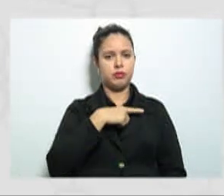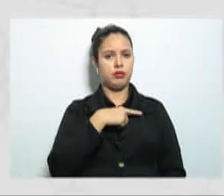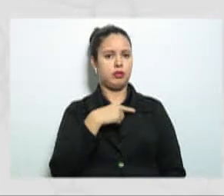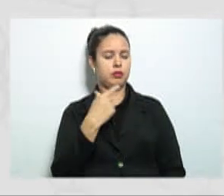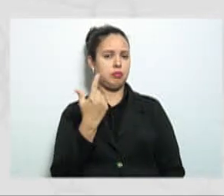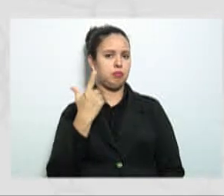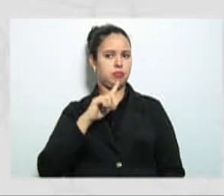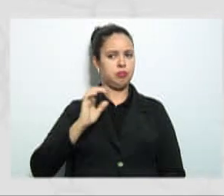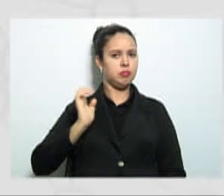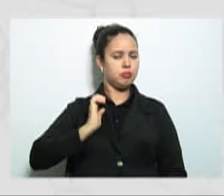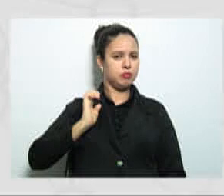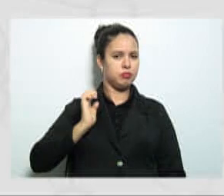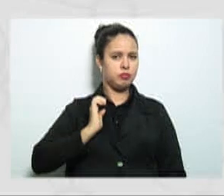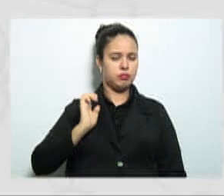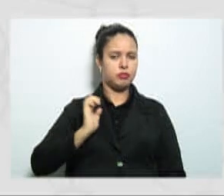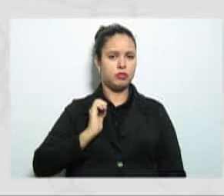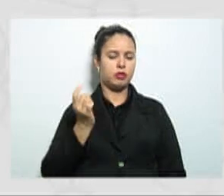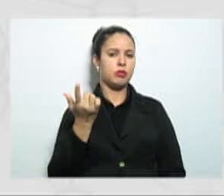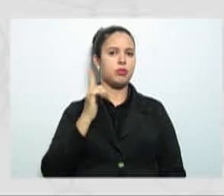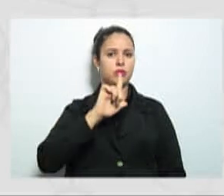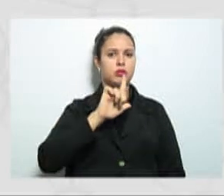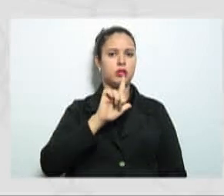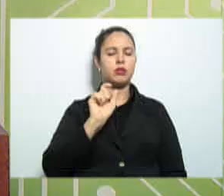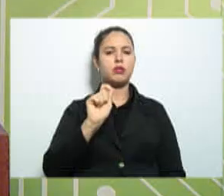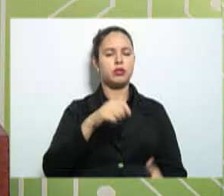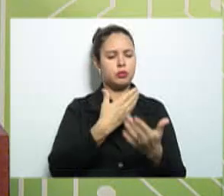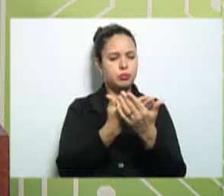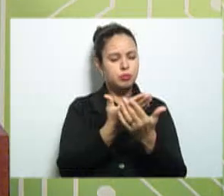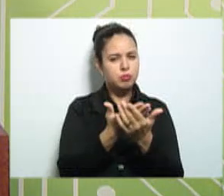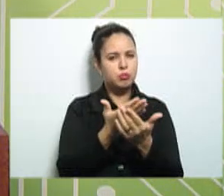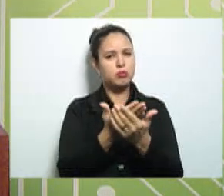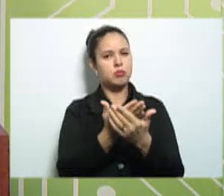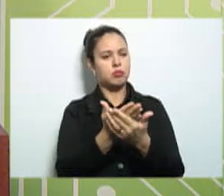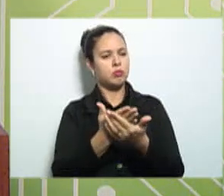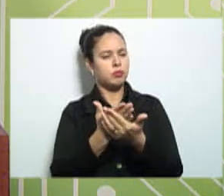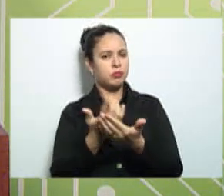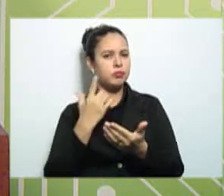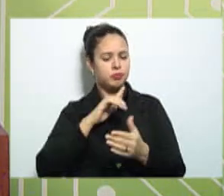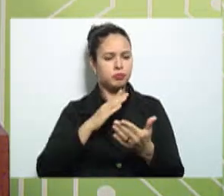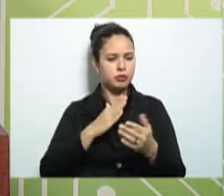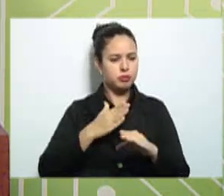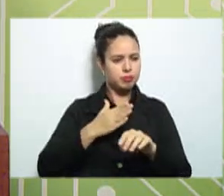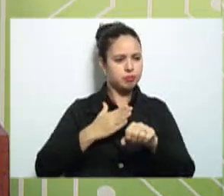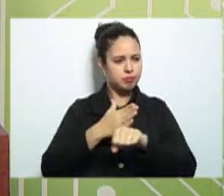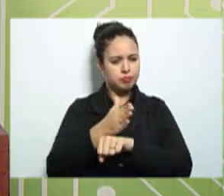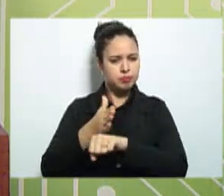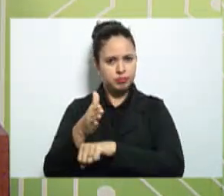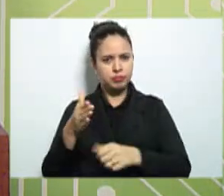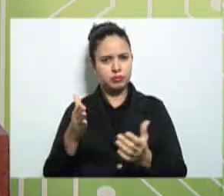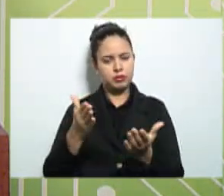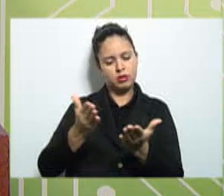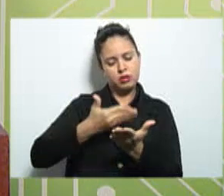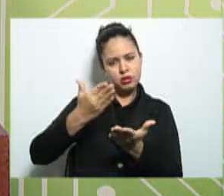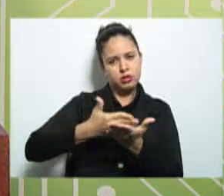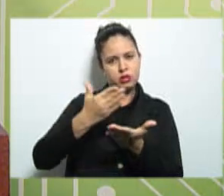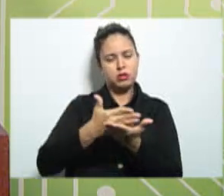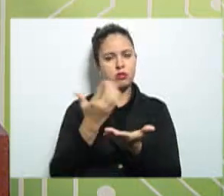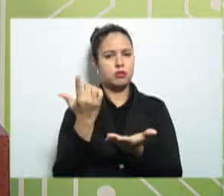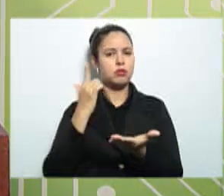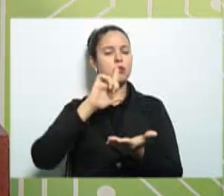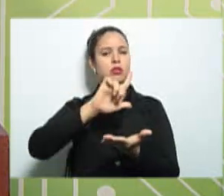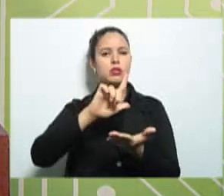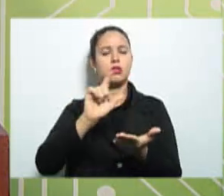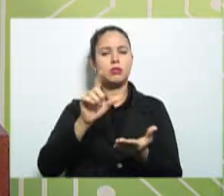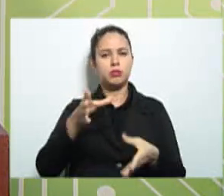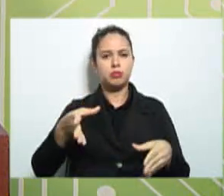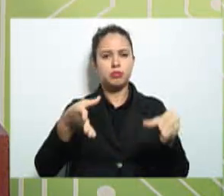maior, certamente é uma pessoa que vai estudar mais, vai ter mais acesso aos livros e vai falar diferente de uma pessoa que